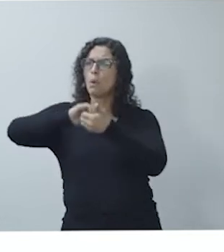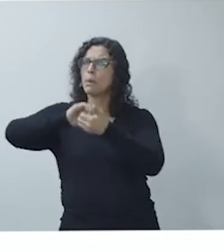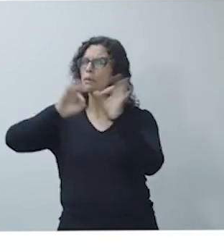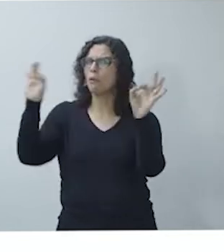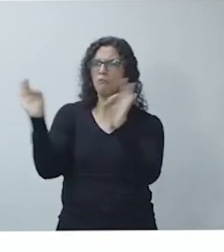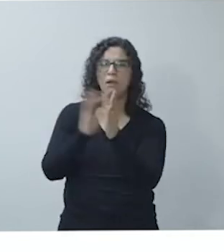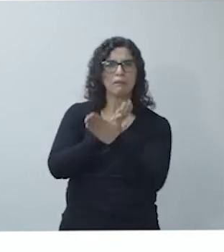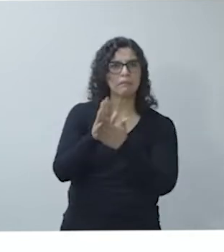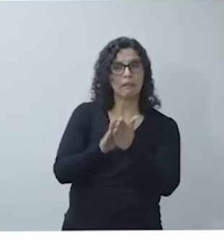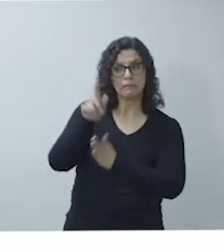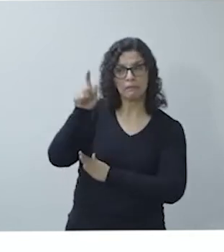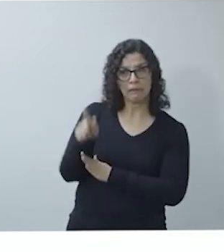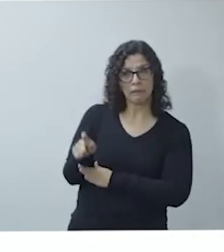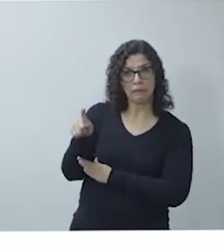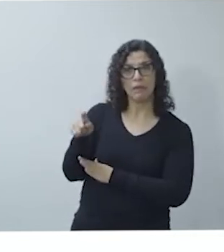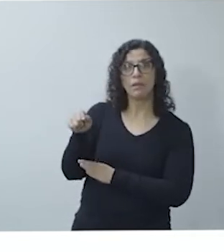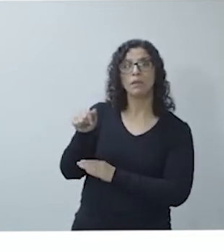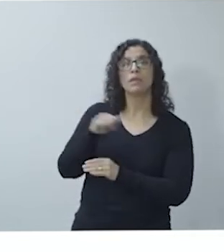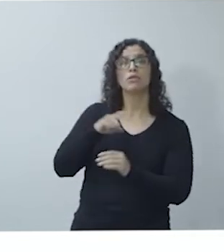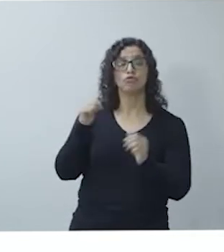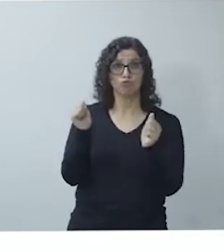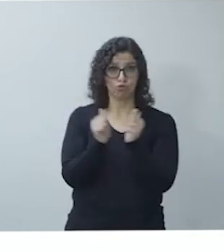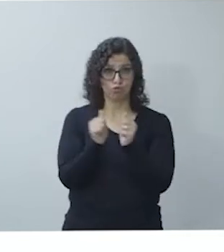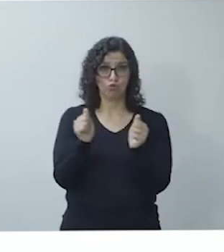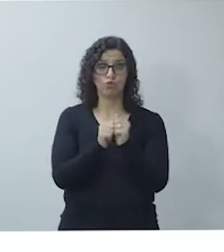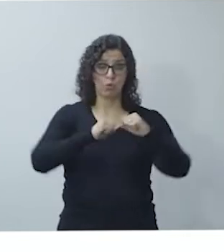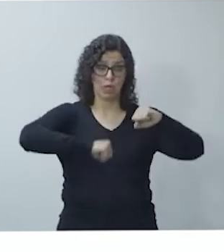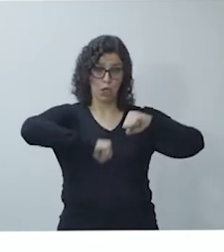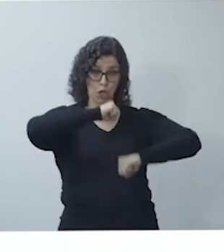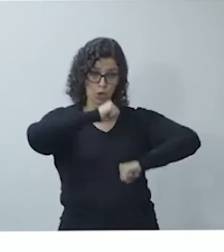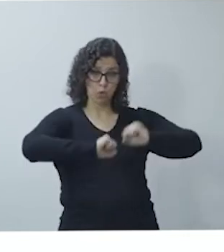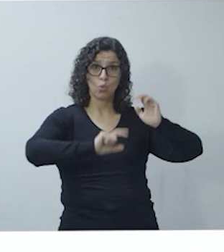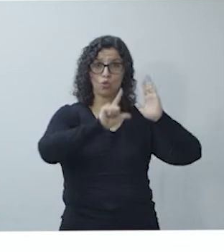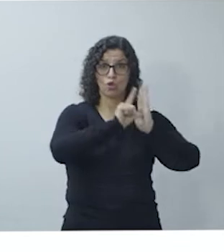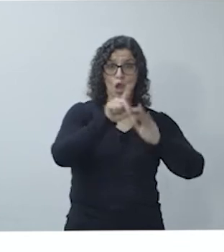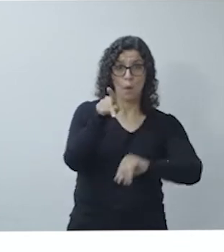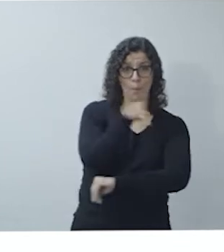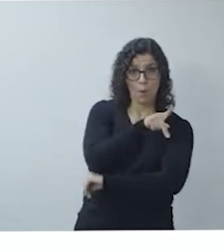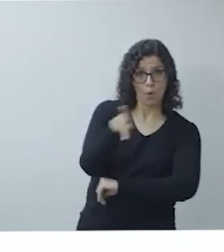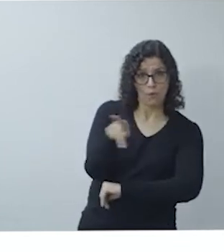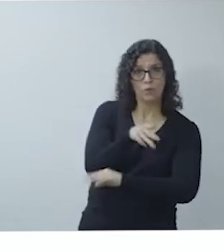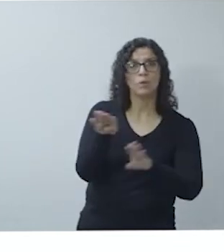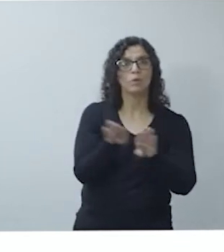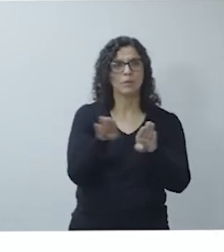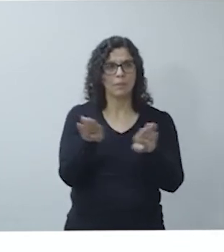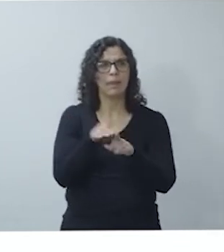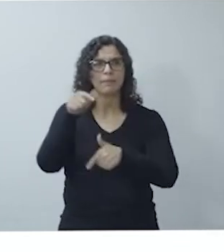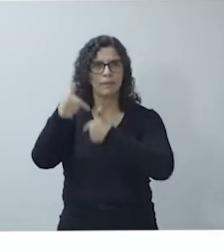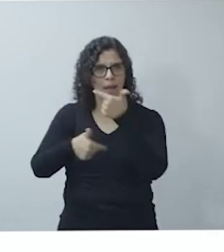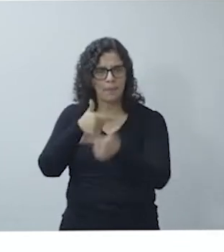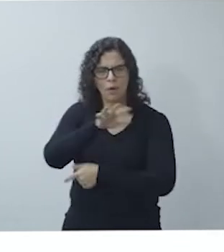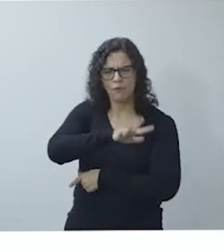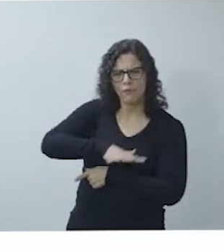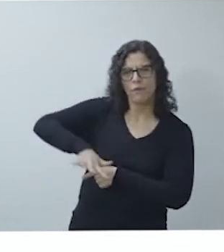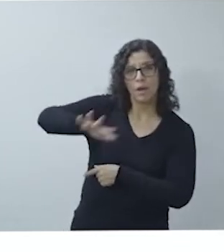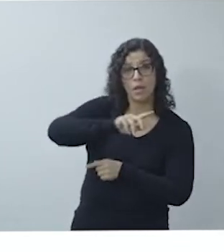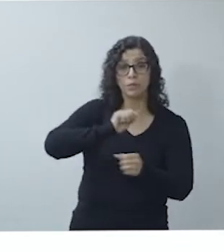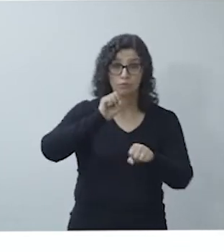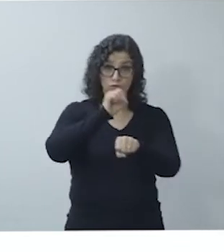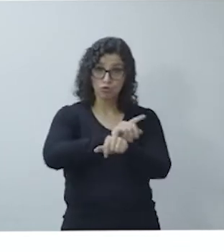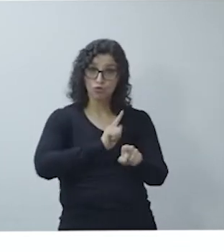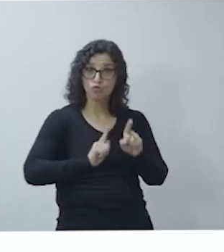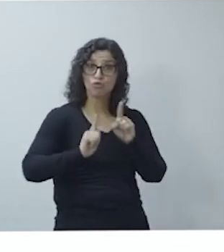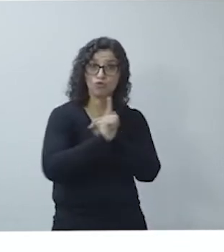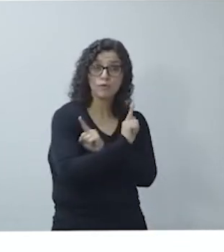mais. Antenor exercera o comércio, a indústria, o professorado, o proletariado, ensinar a